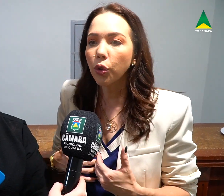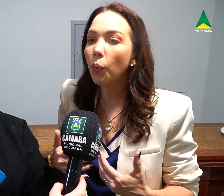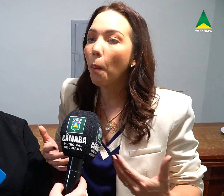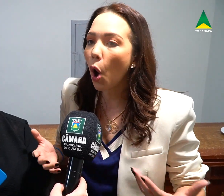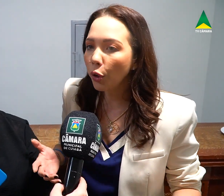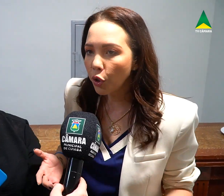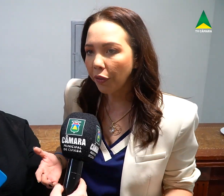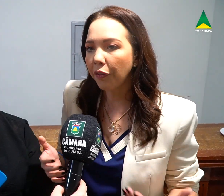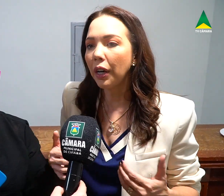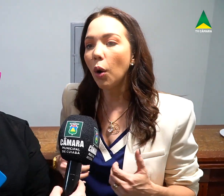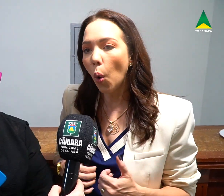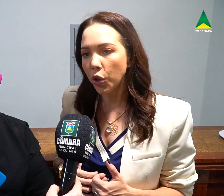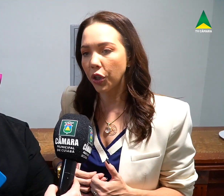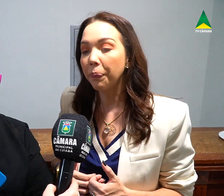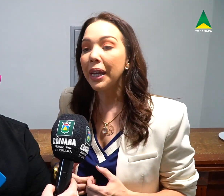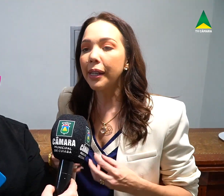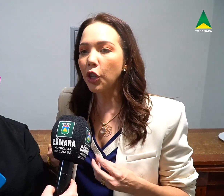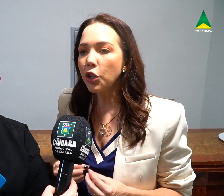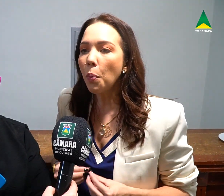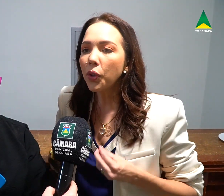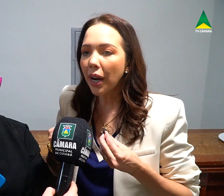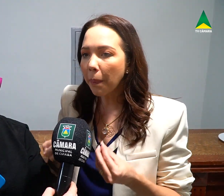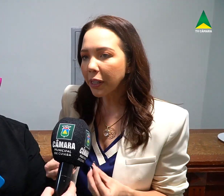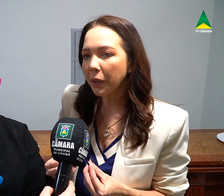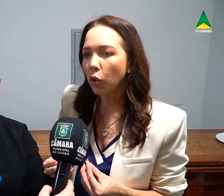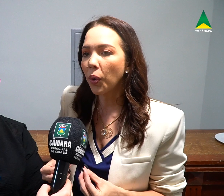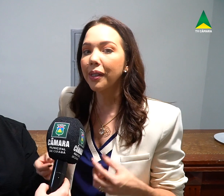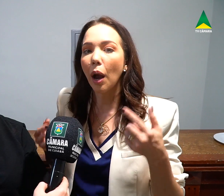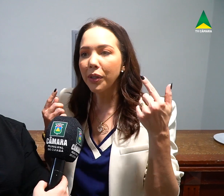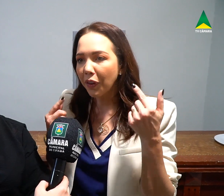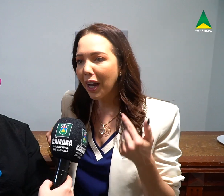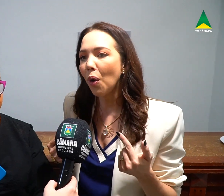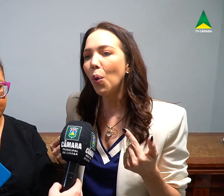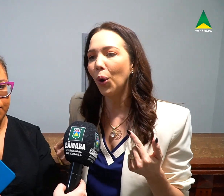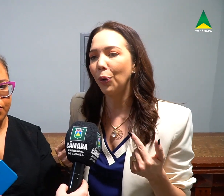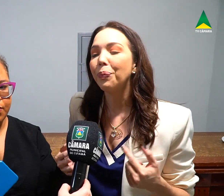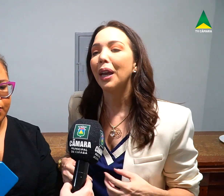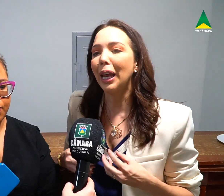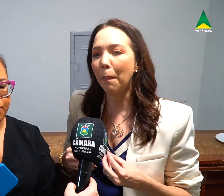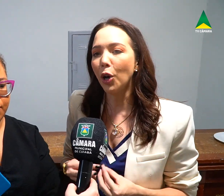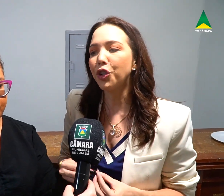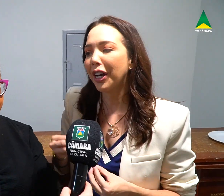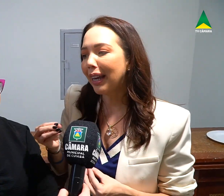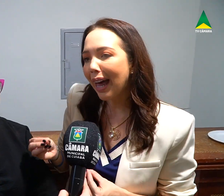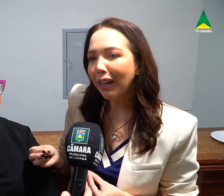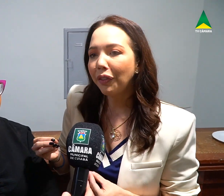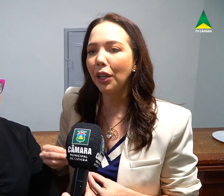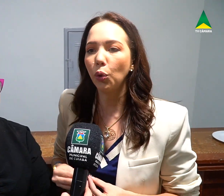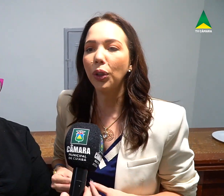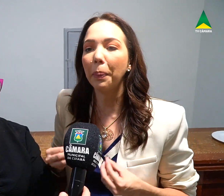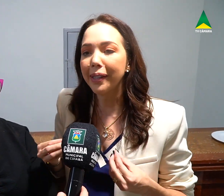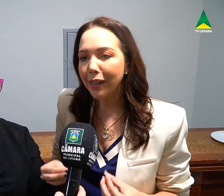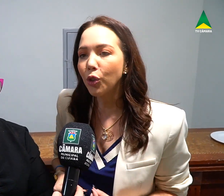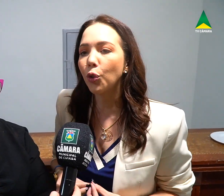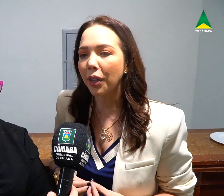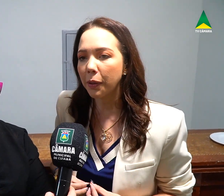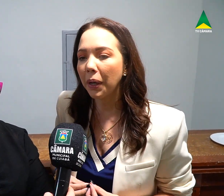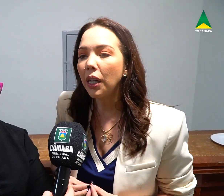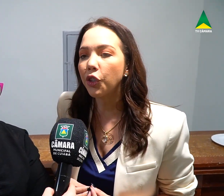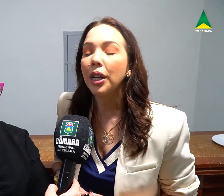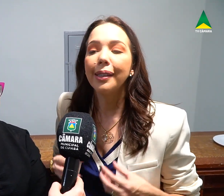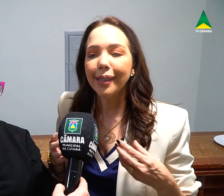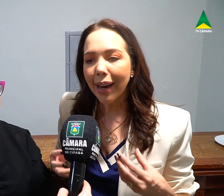do nosso modo de viver hoje. Se a gente mostrar para as pessoas que ao esfregar o olho, ela pode chegar lá na vida adulta precisando de